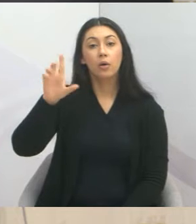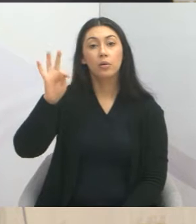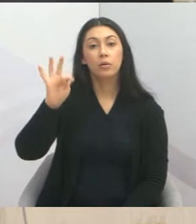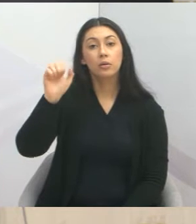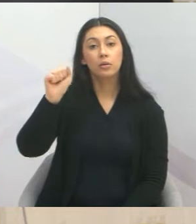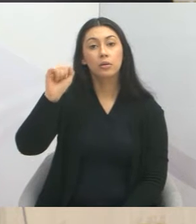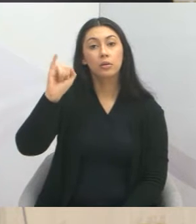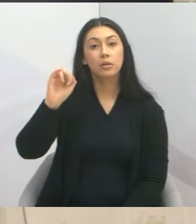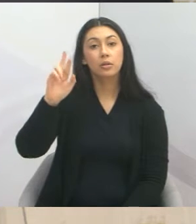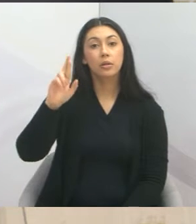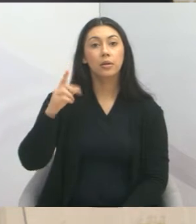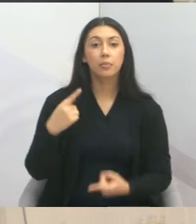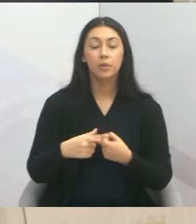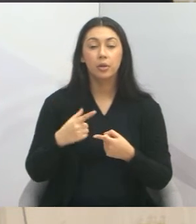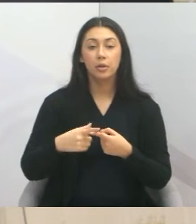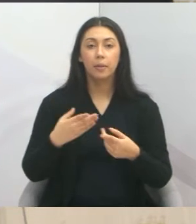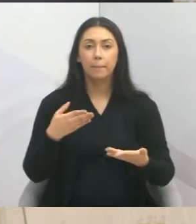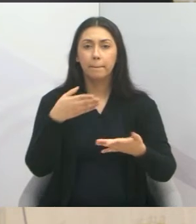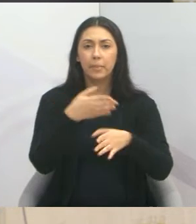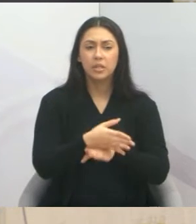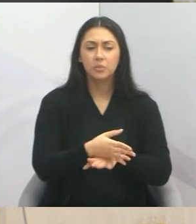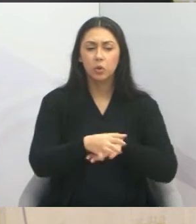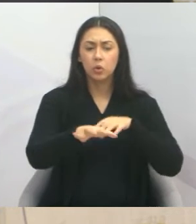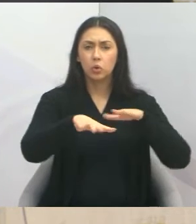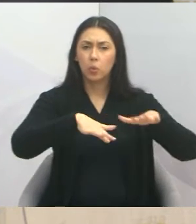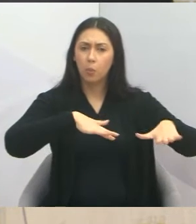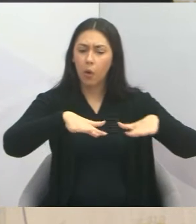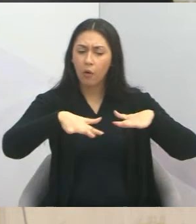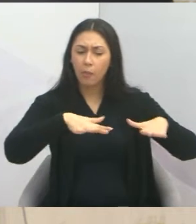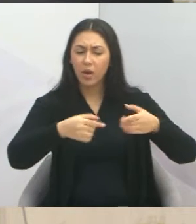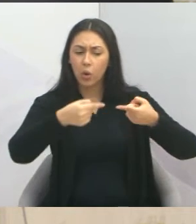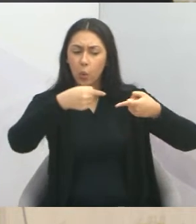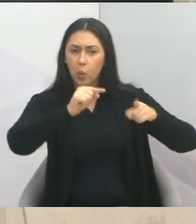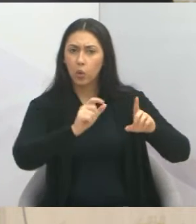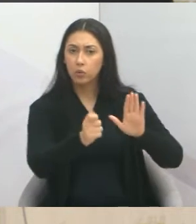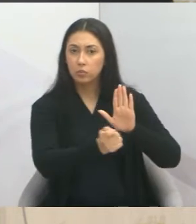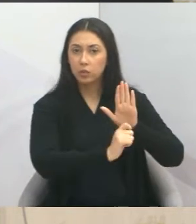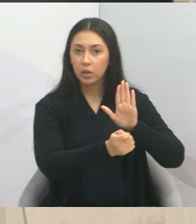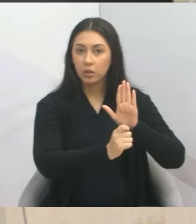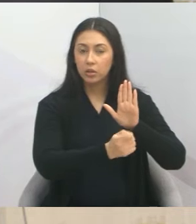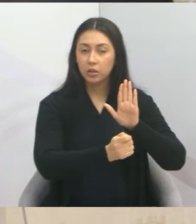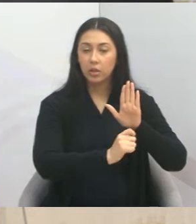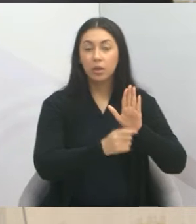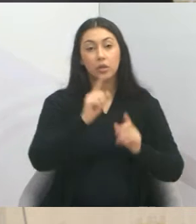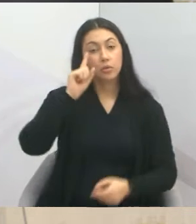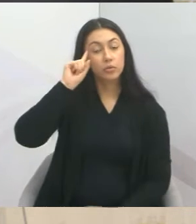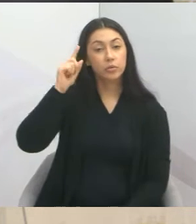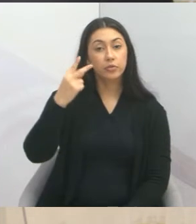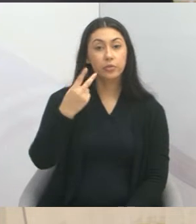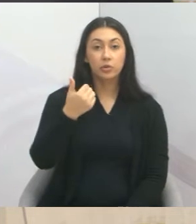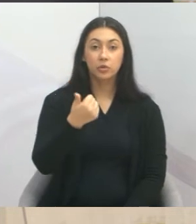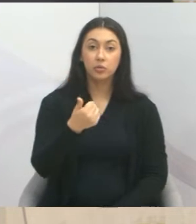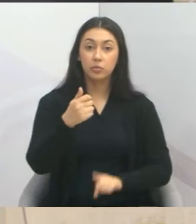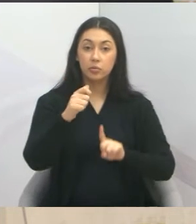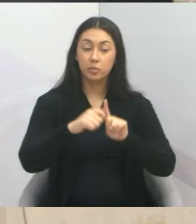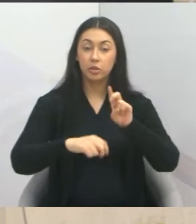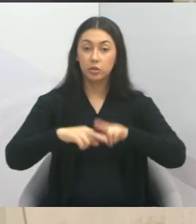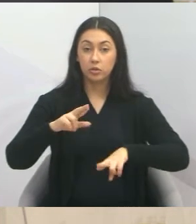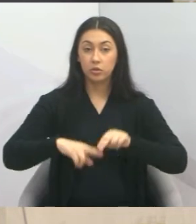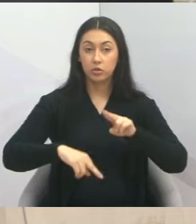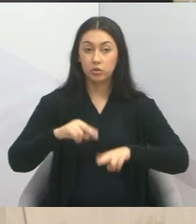pela participação no fórum permanente de mobilização contra as drogas ocorrida em Sorocaba no dia vinte e um de Junho do ano corrente